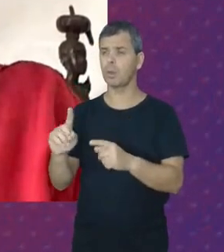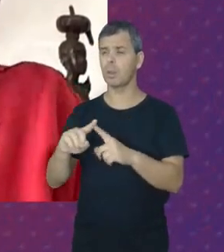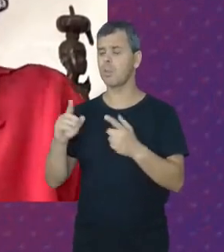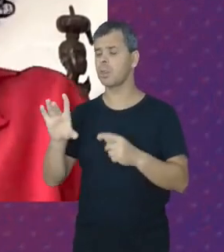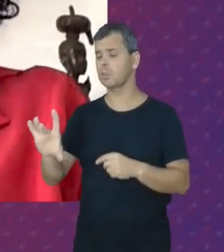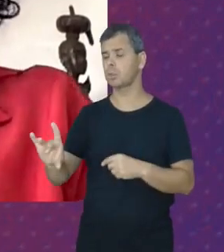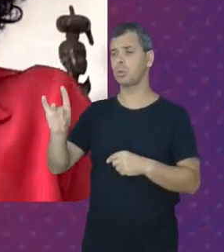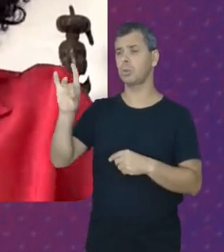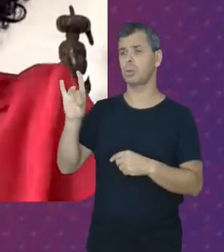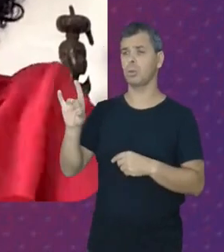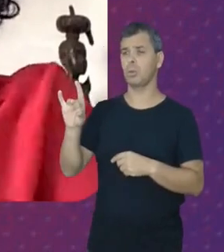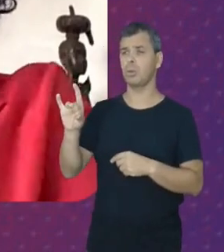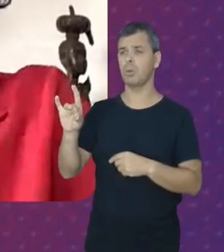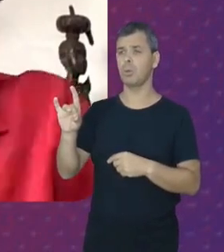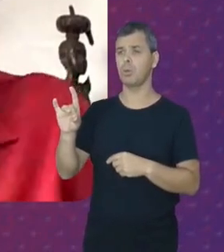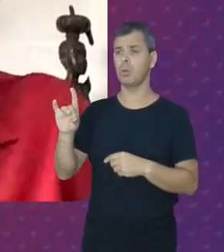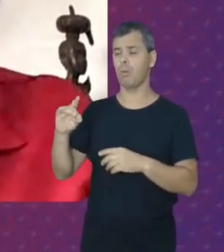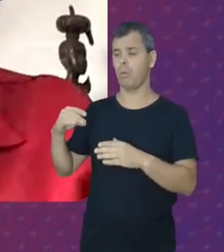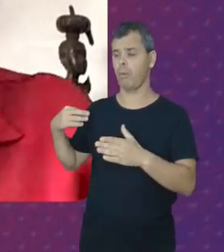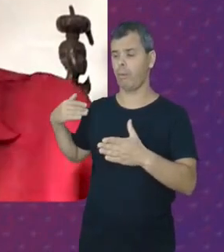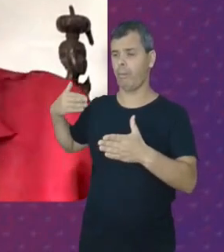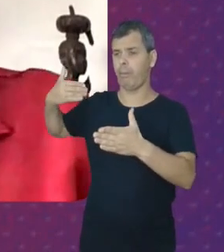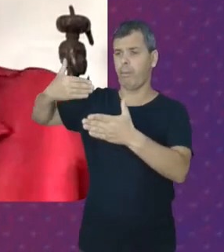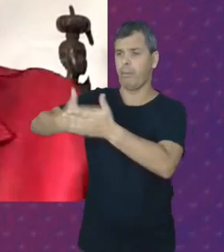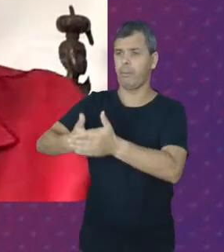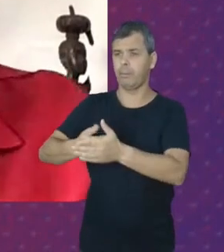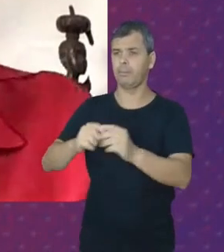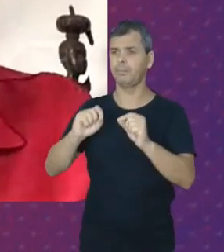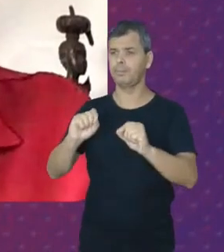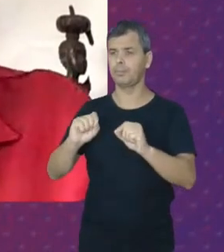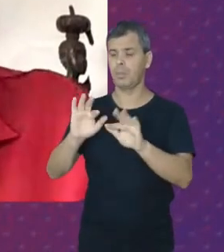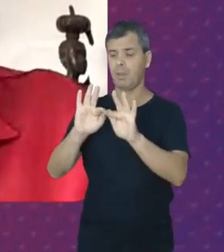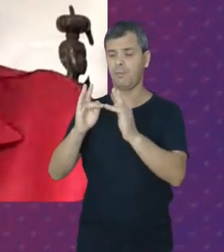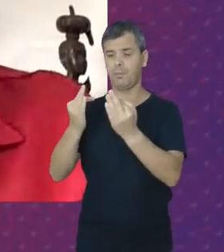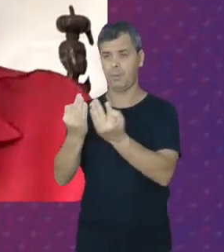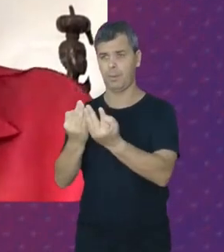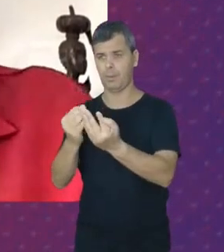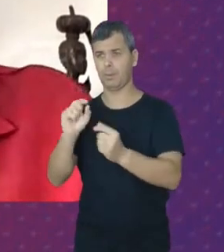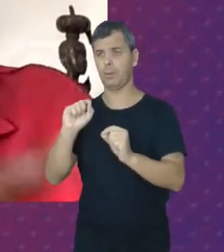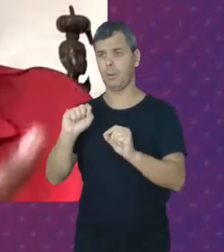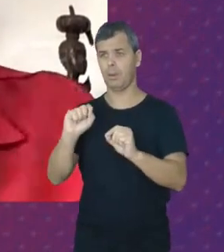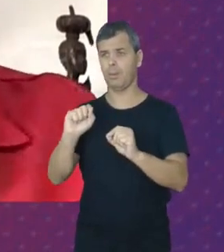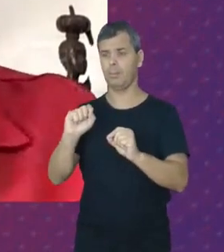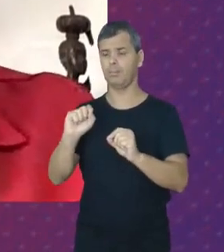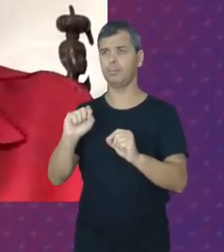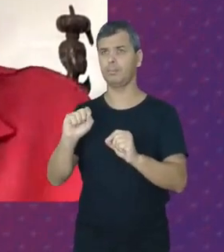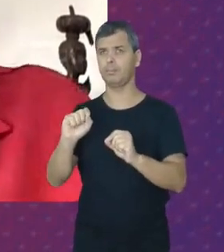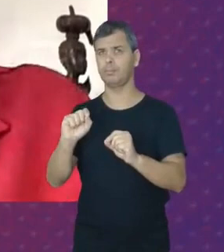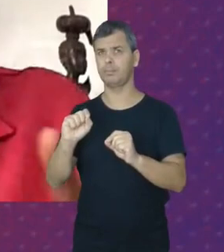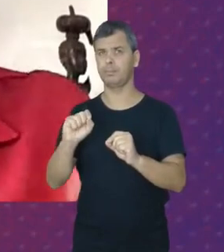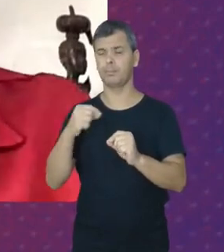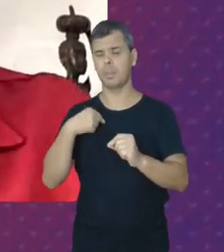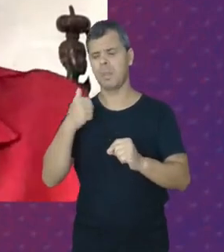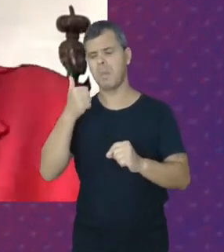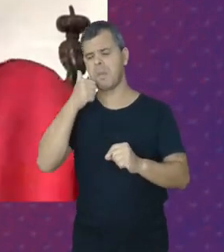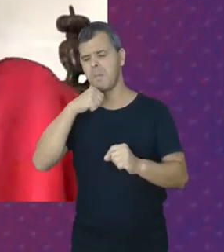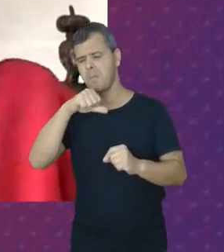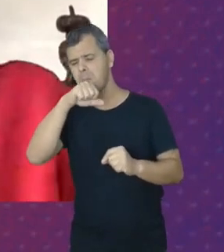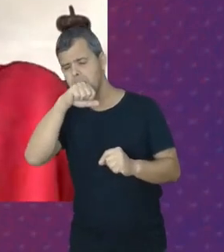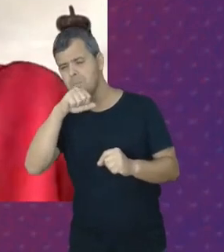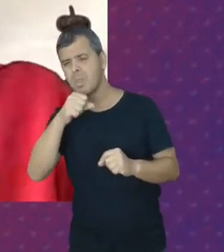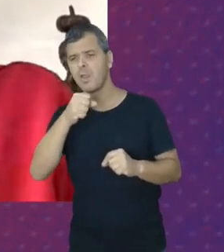Pela Tradicional Família Que era Mãe